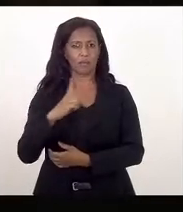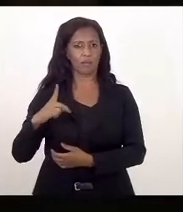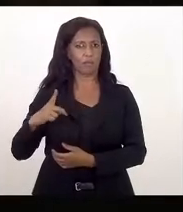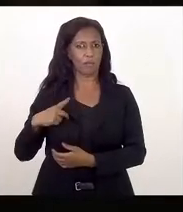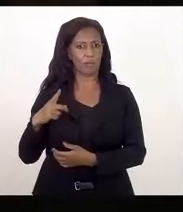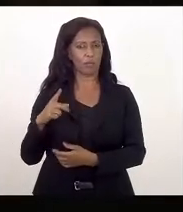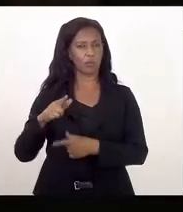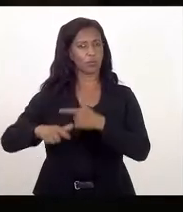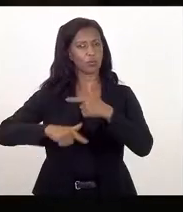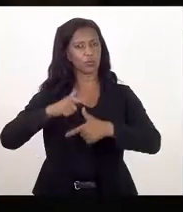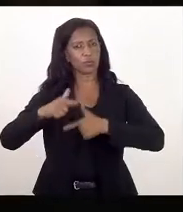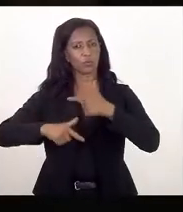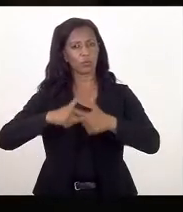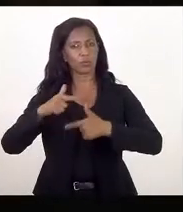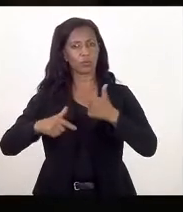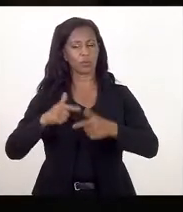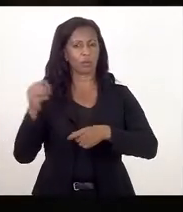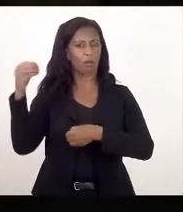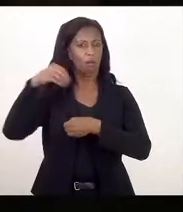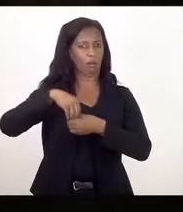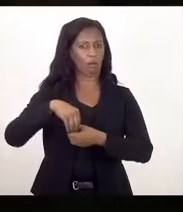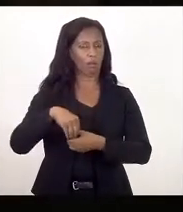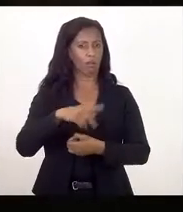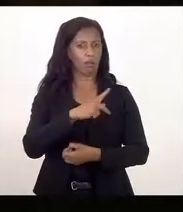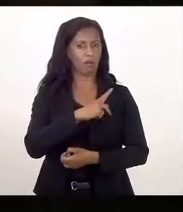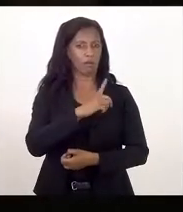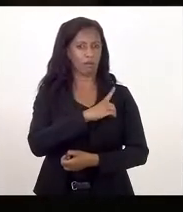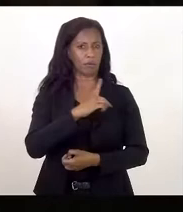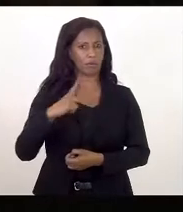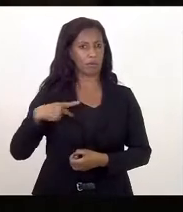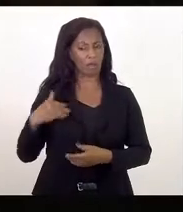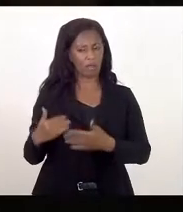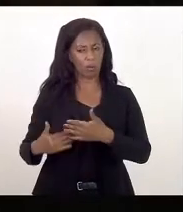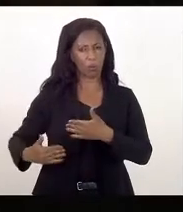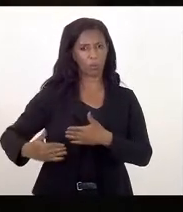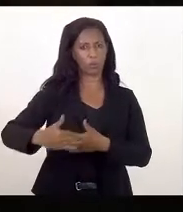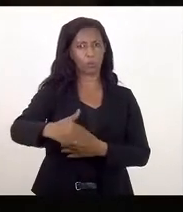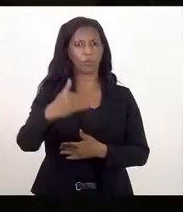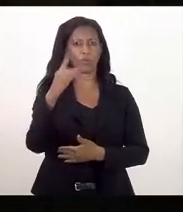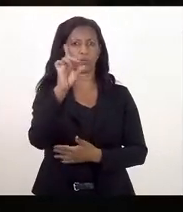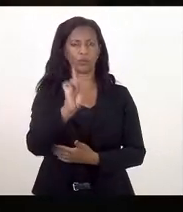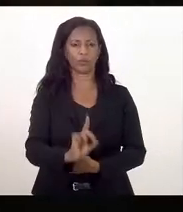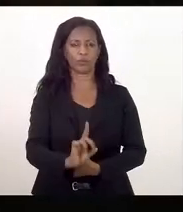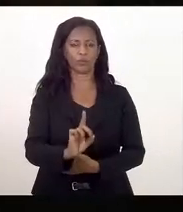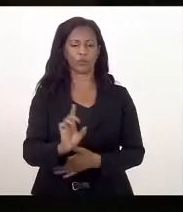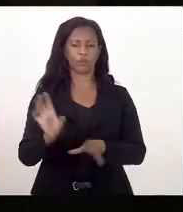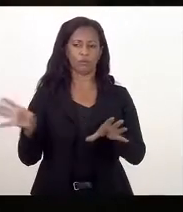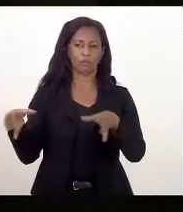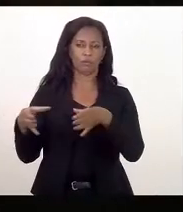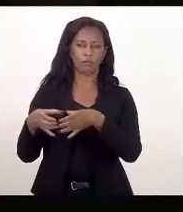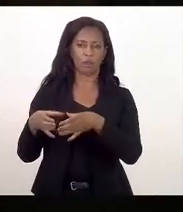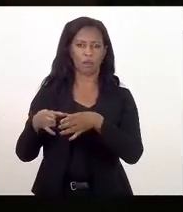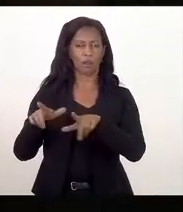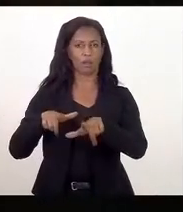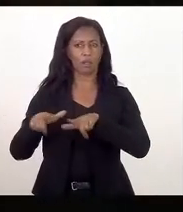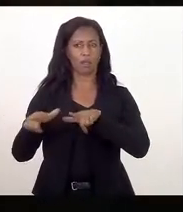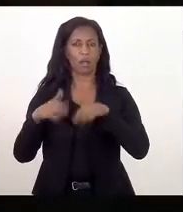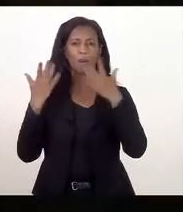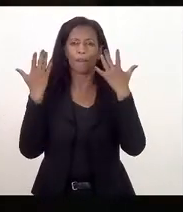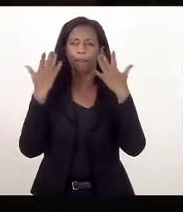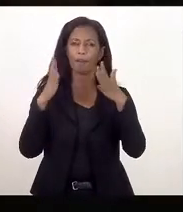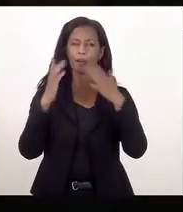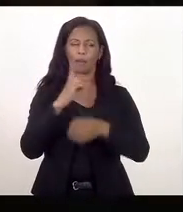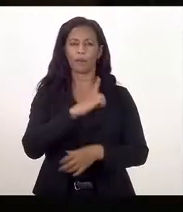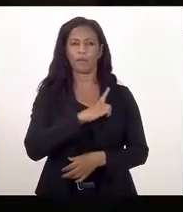dos trabalhadores da Defensoria Pública e avançar no direito da classe trabalhadora. Parabéns à